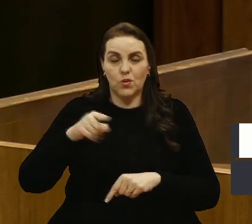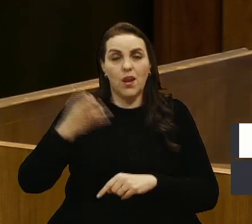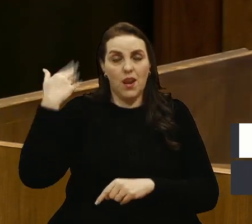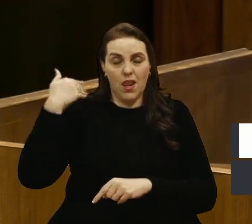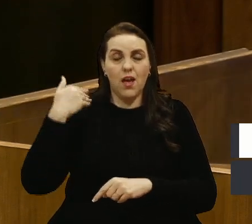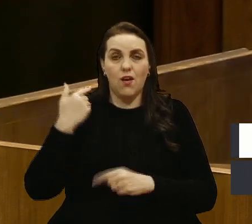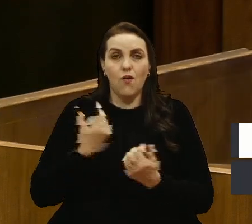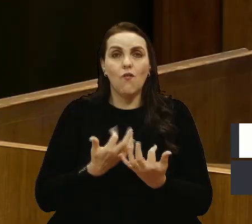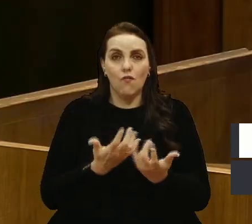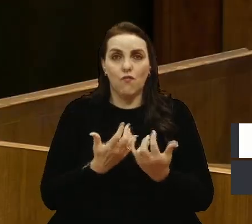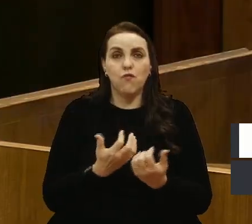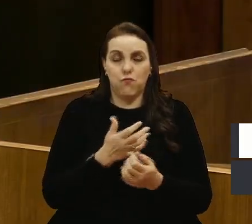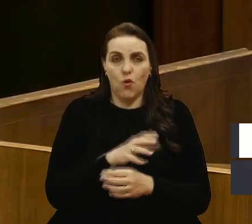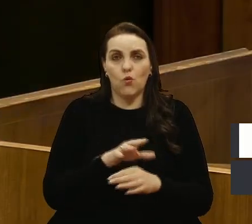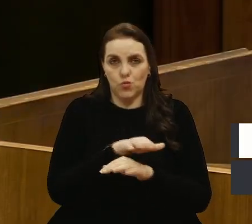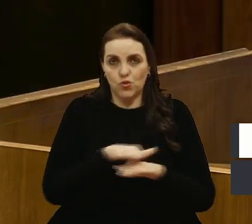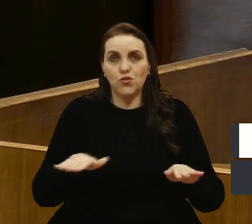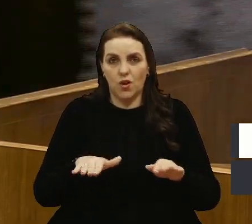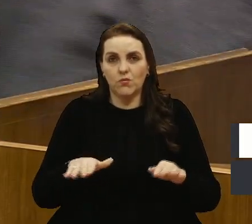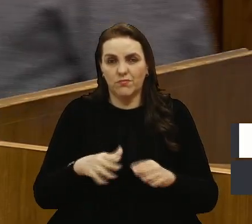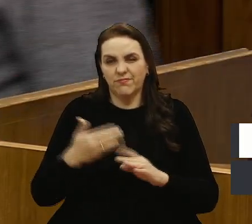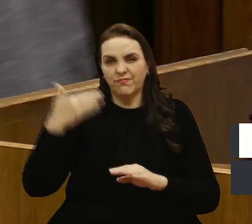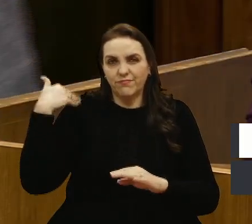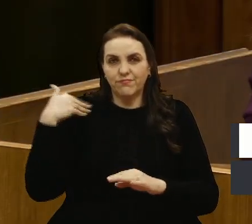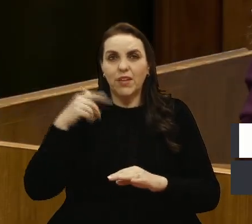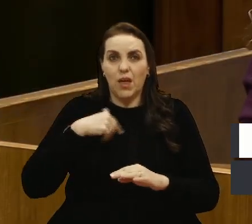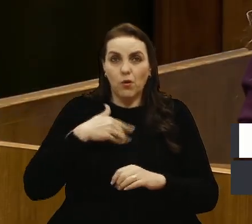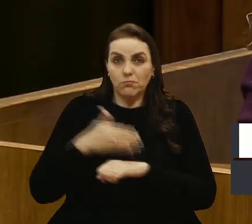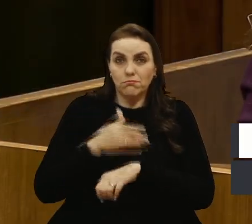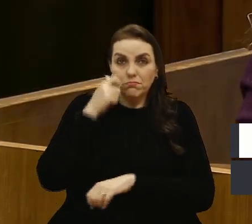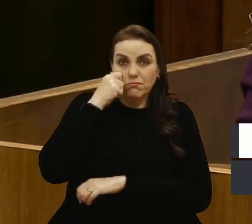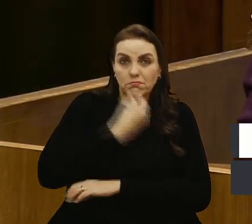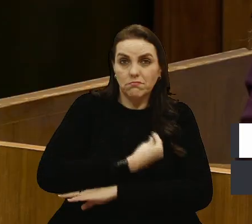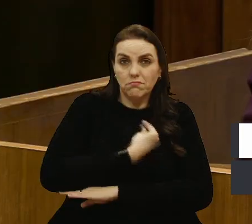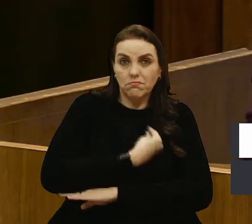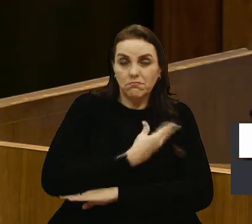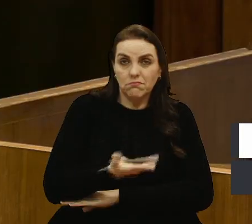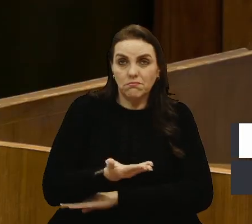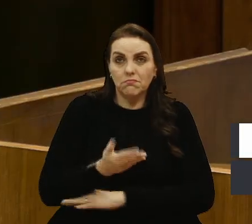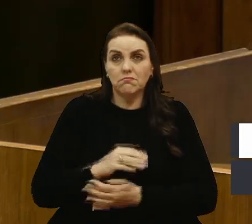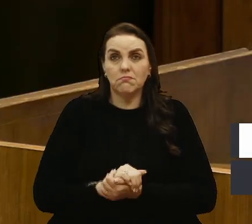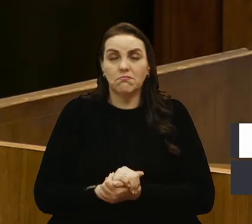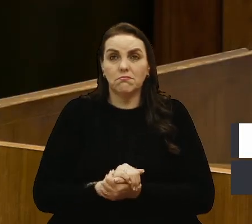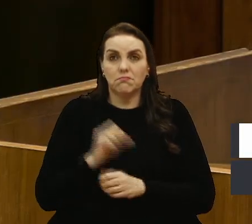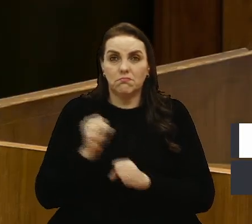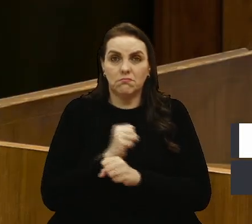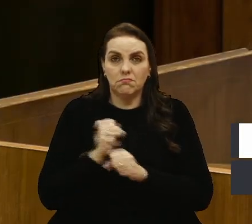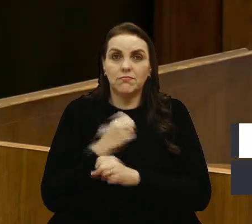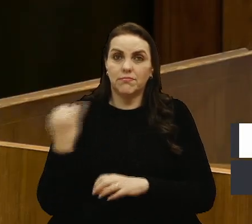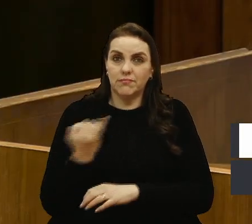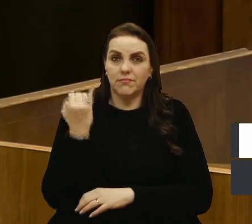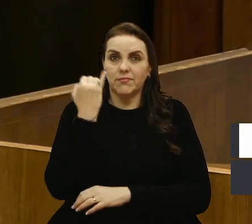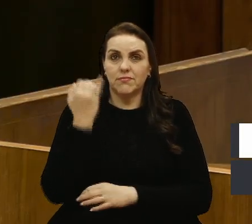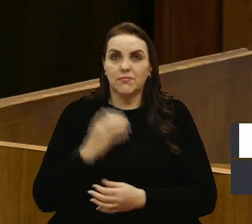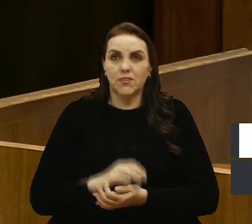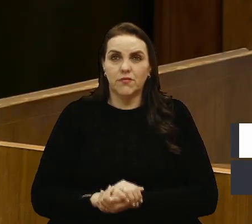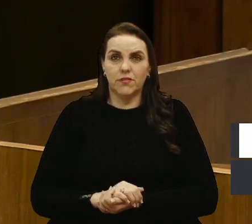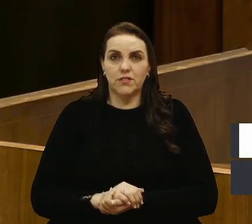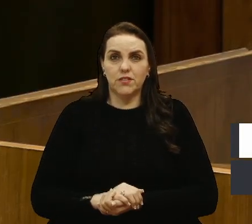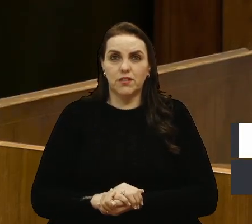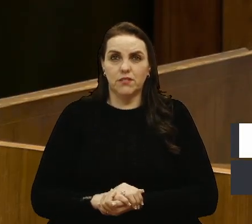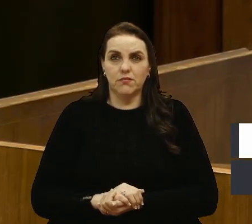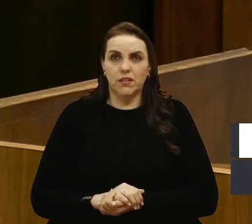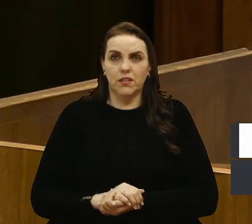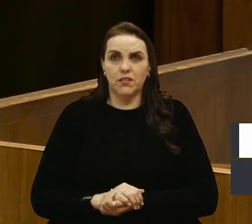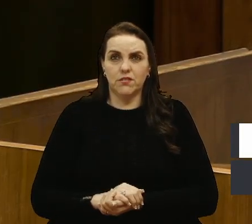Chão, eu estive presente sim, porque tinham obras importantes ali mencionadas, porém,